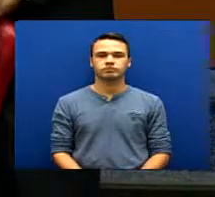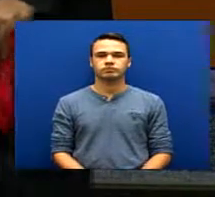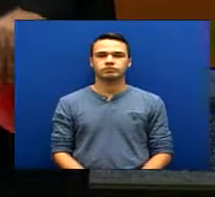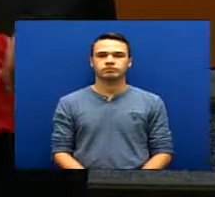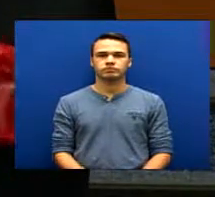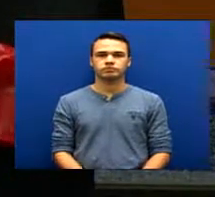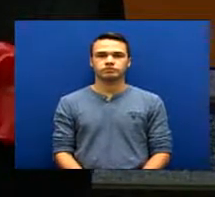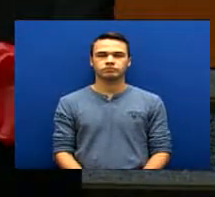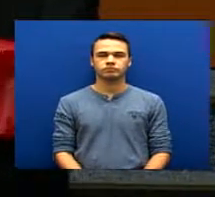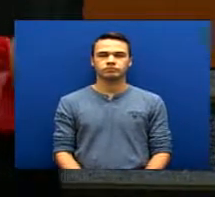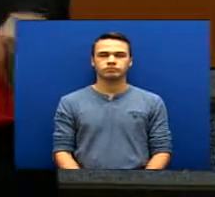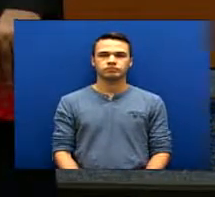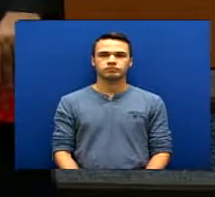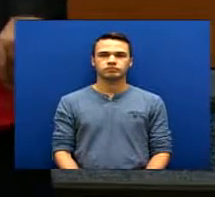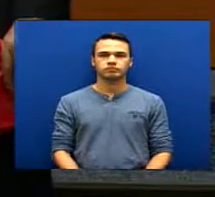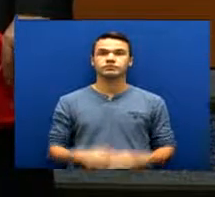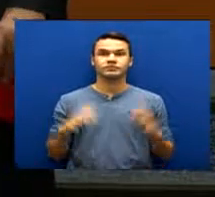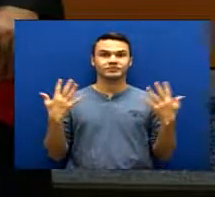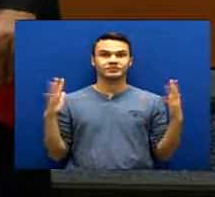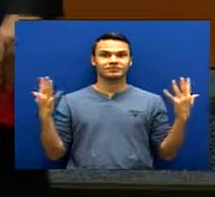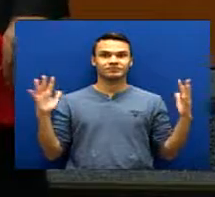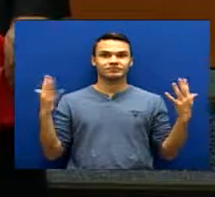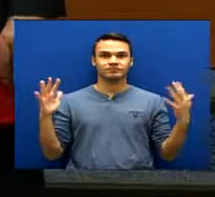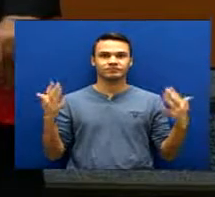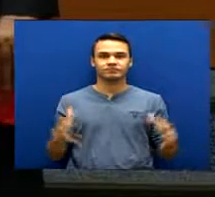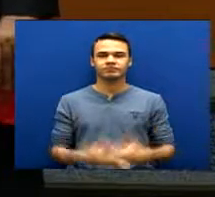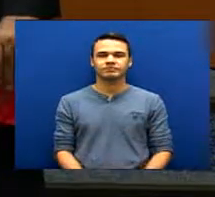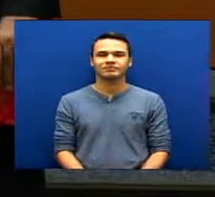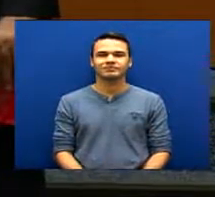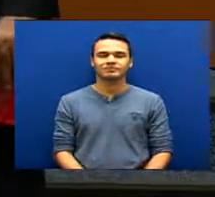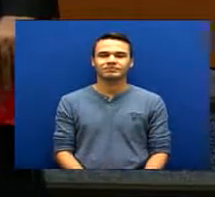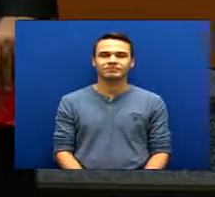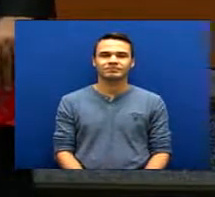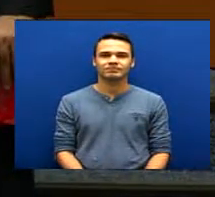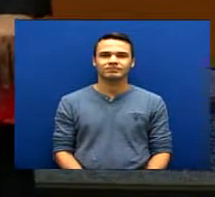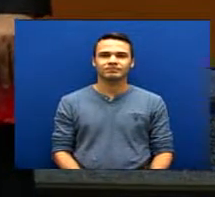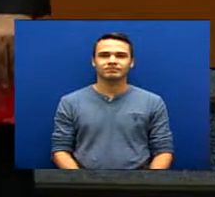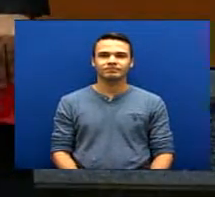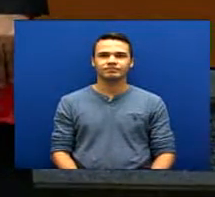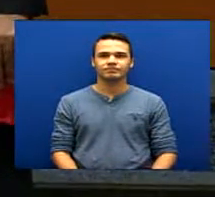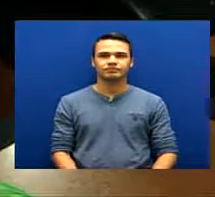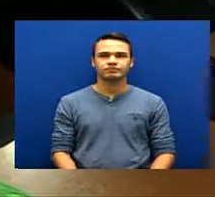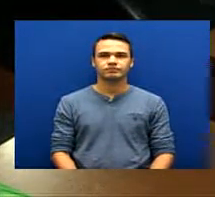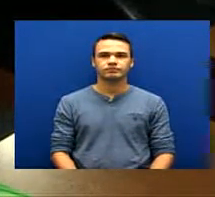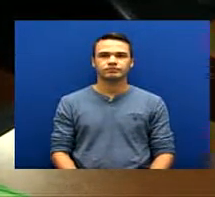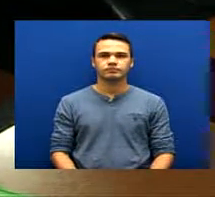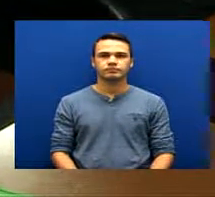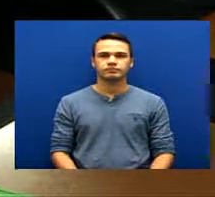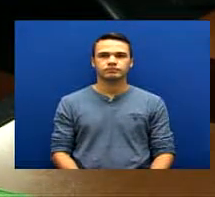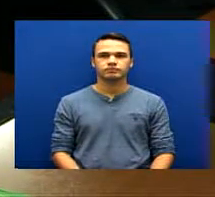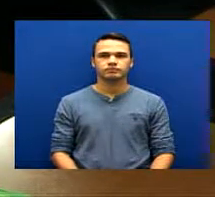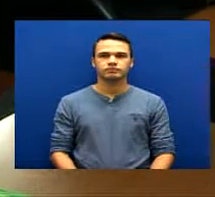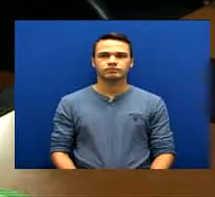para que não, o mundo não se esqueça, né, e principalmente a comunidade sorocabana lembre